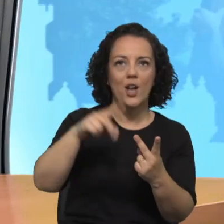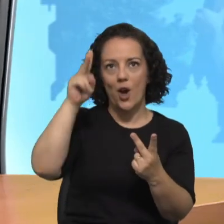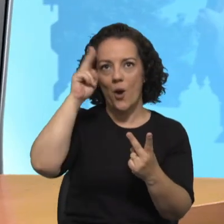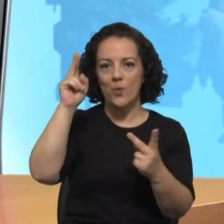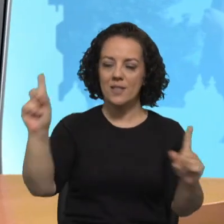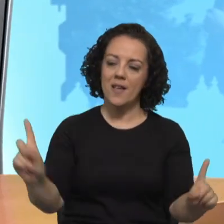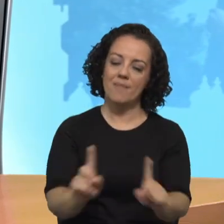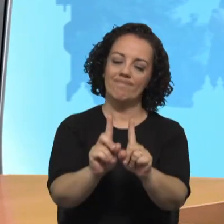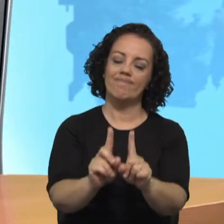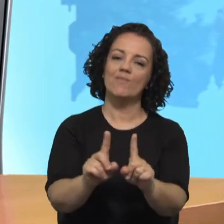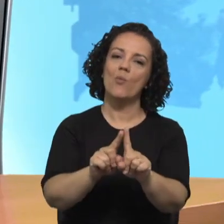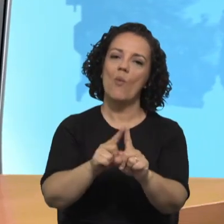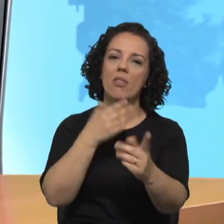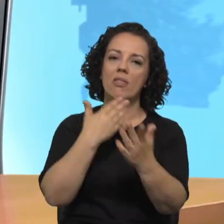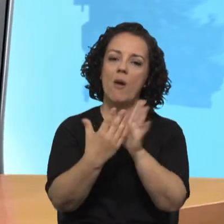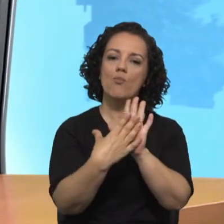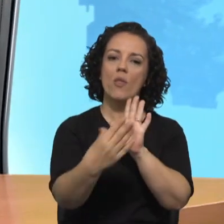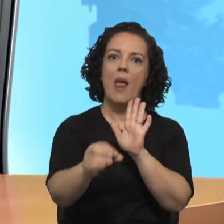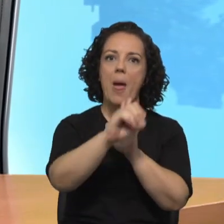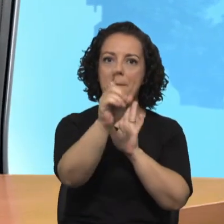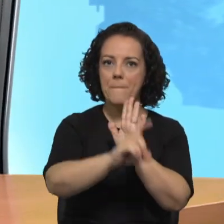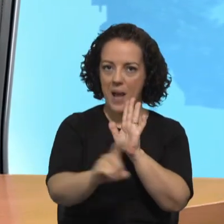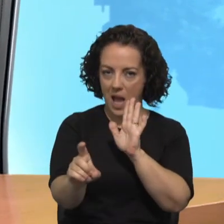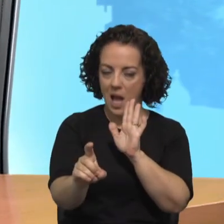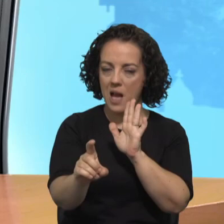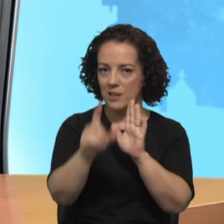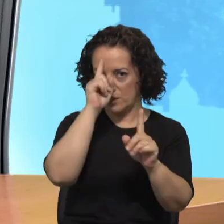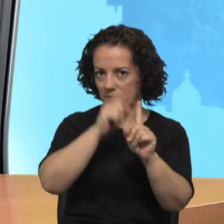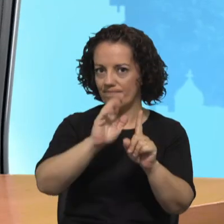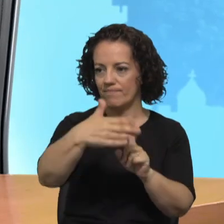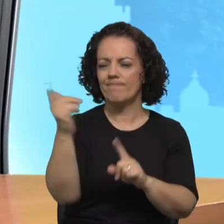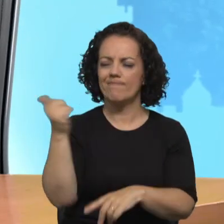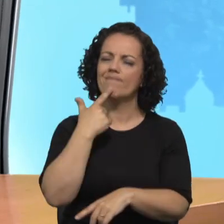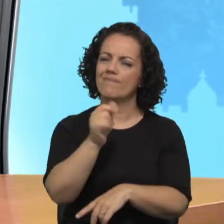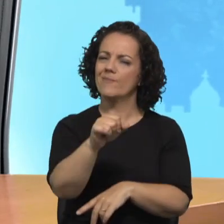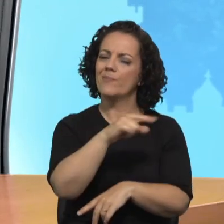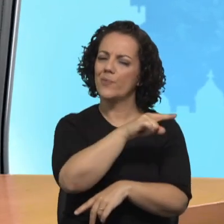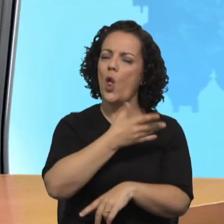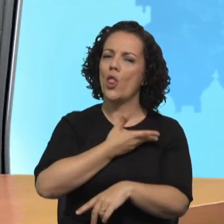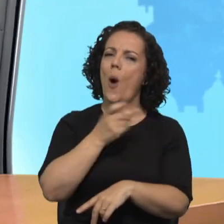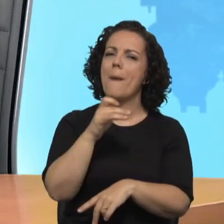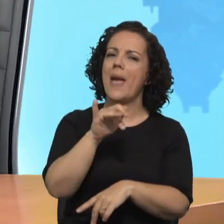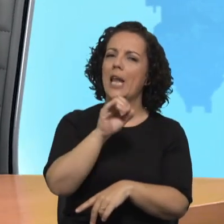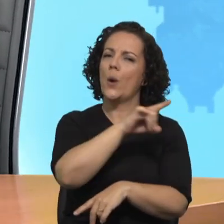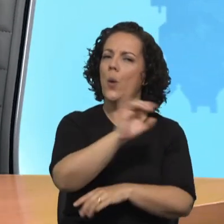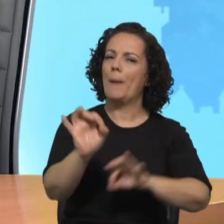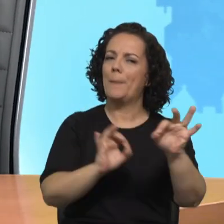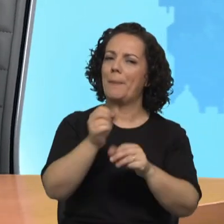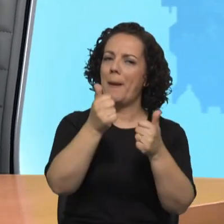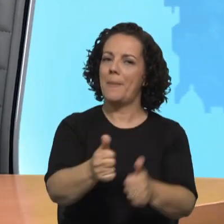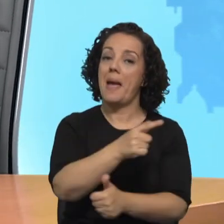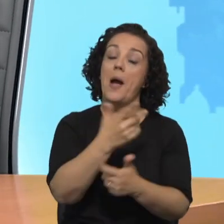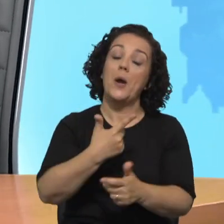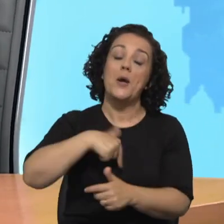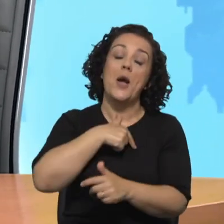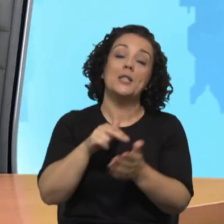de paz para as futuras gerações, e ele disse: alguma coisa está a ser preparada, o Dom Américo acho que está a preparar bem. Portanto, vamos ficar na